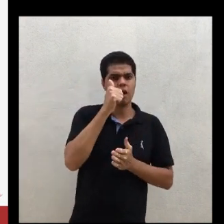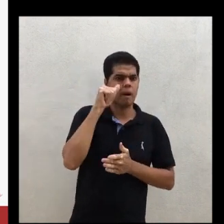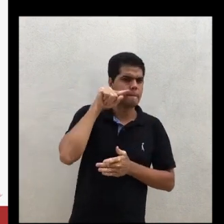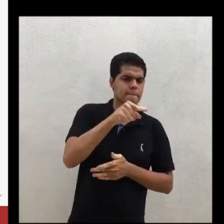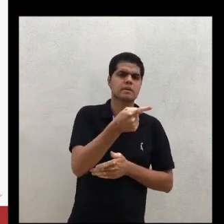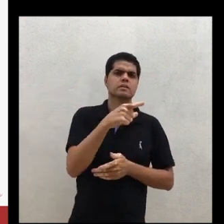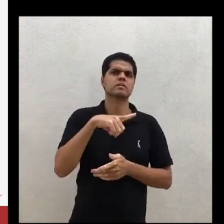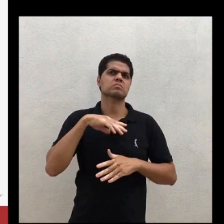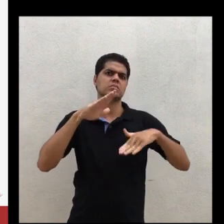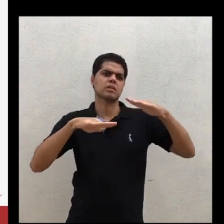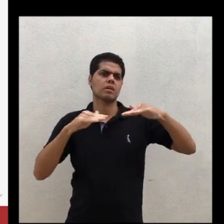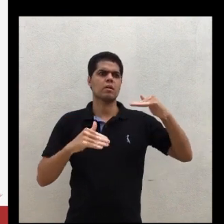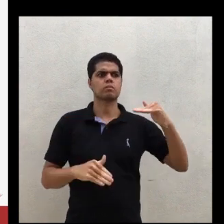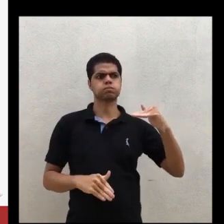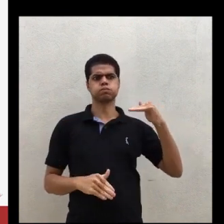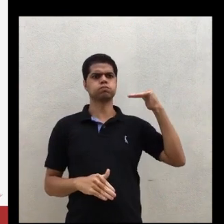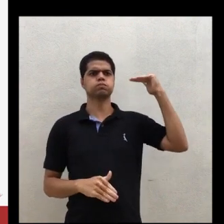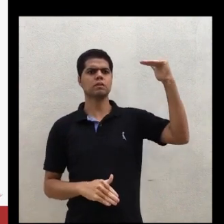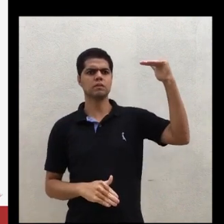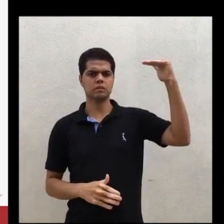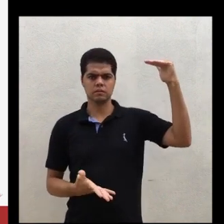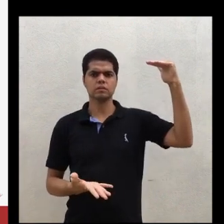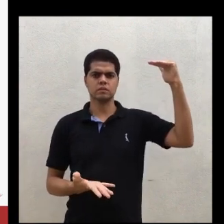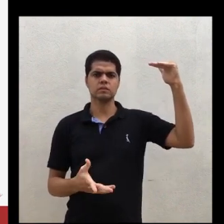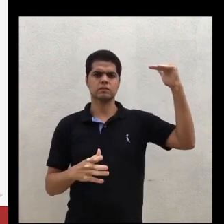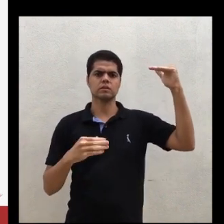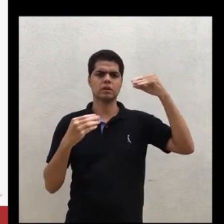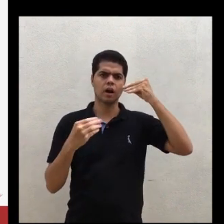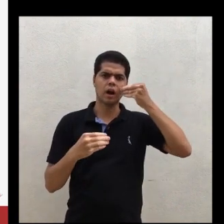a gratificação dele. Né?